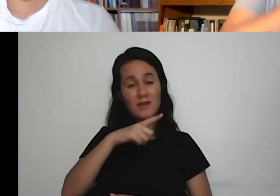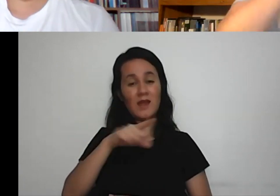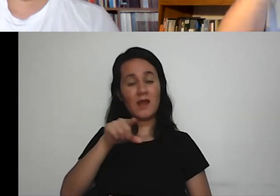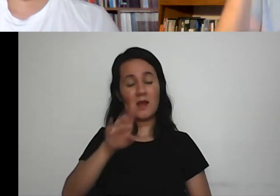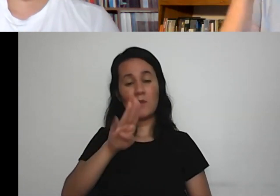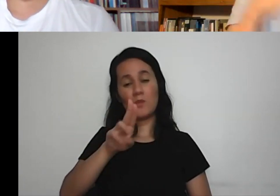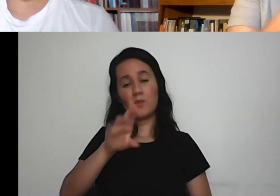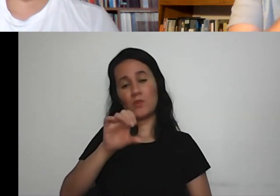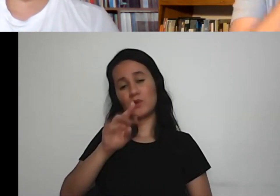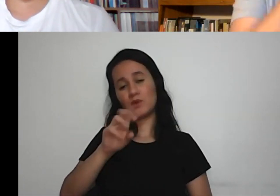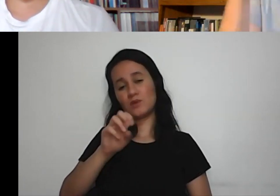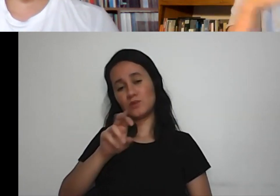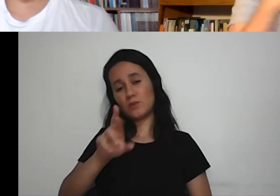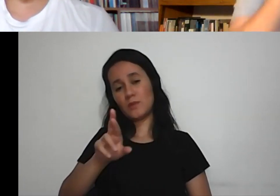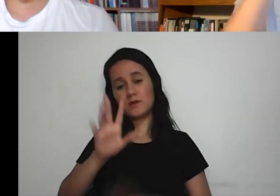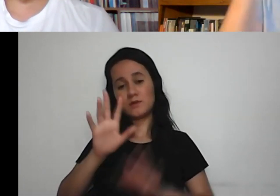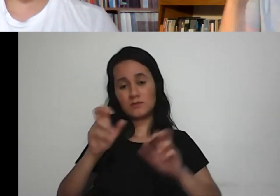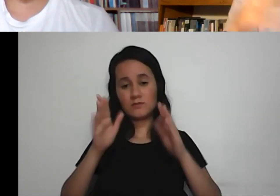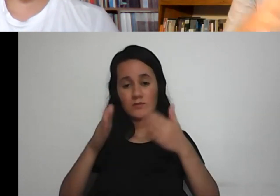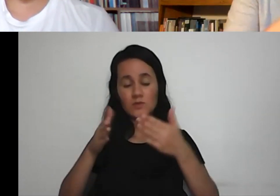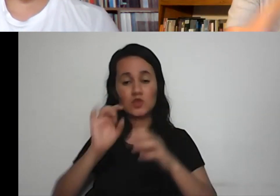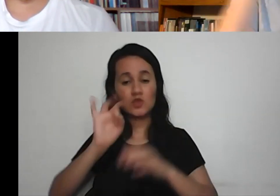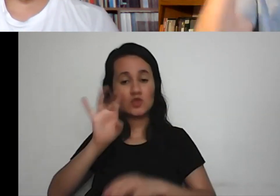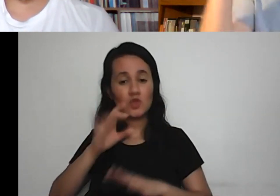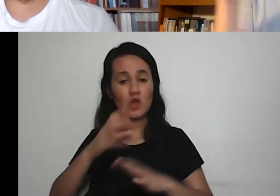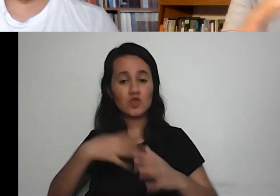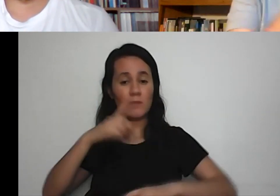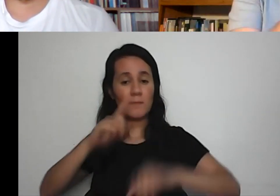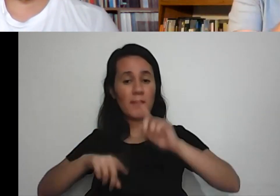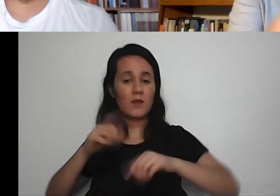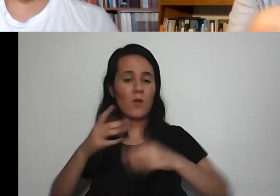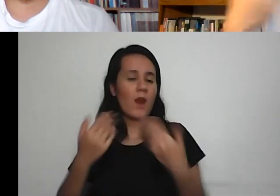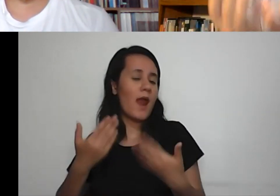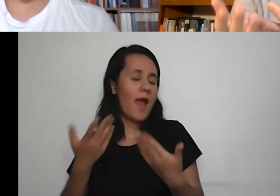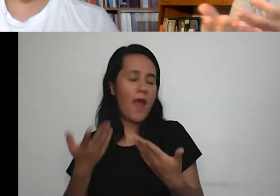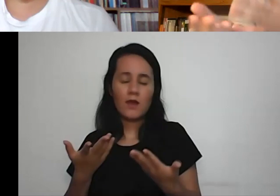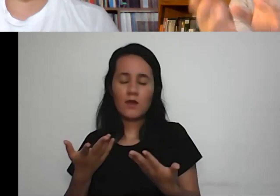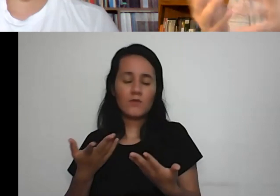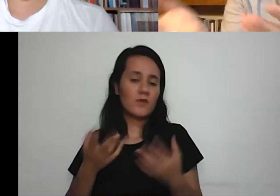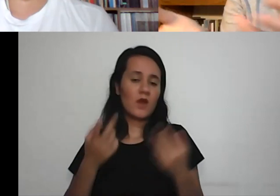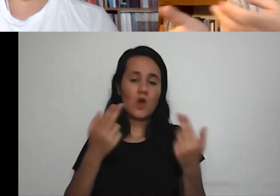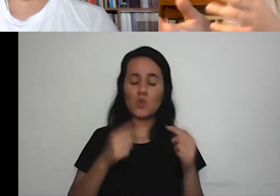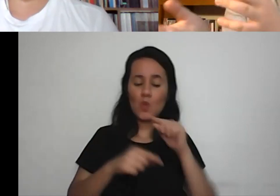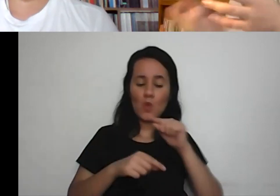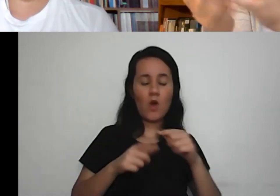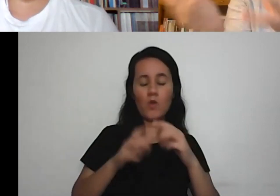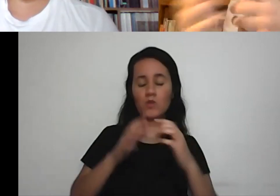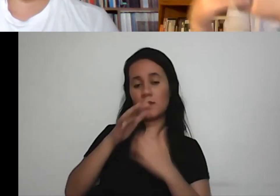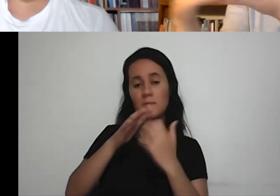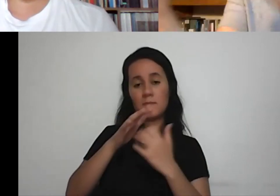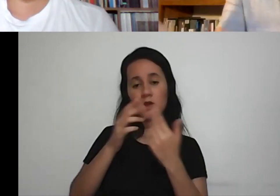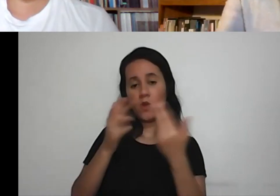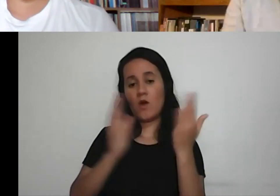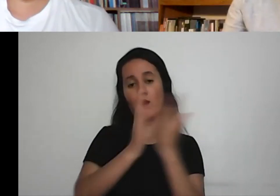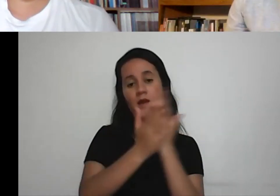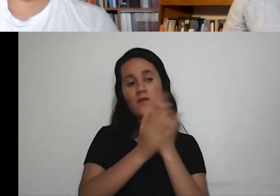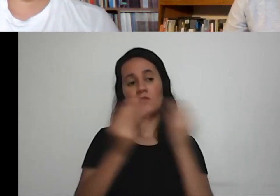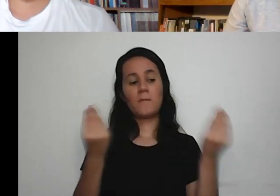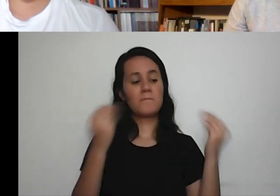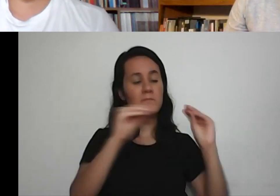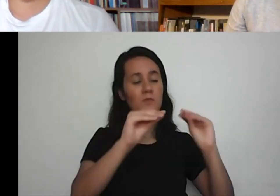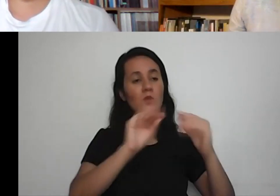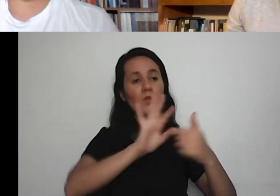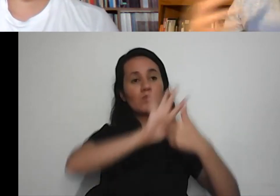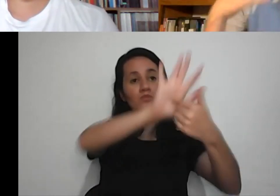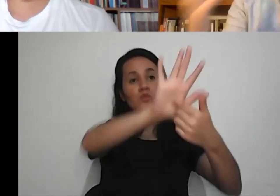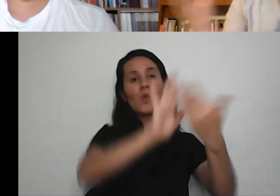né, só tratar de certo tipo de material leve, etc. É o mesmo risco da livraria só pôr livro na